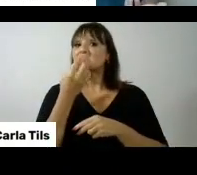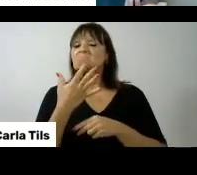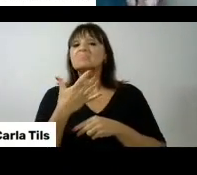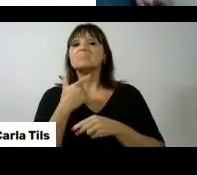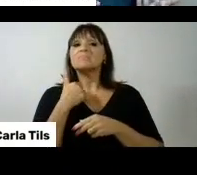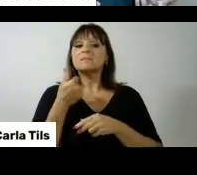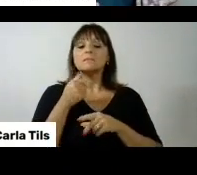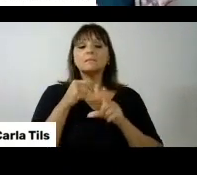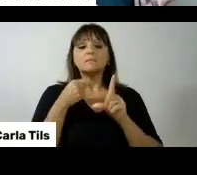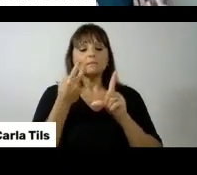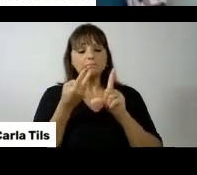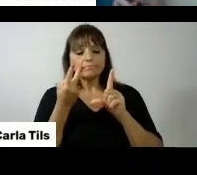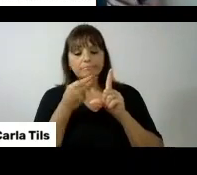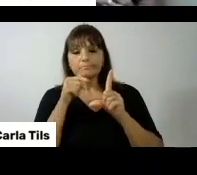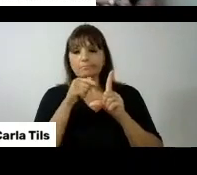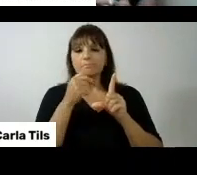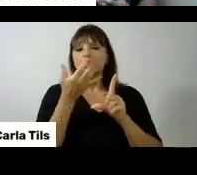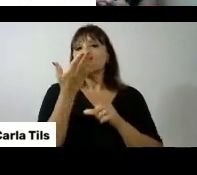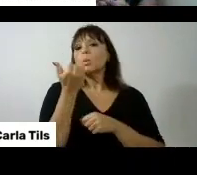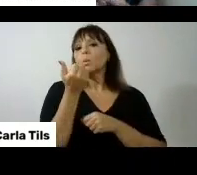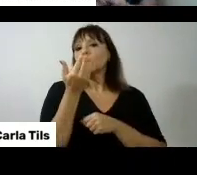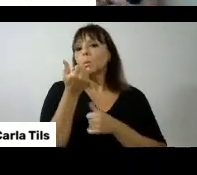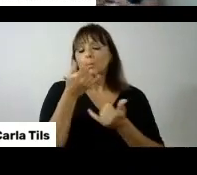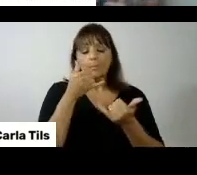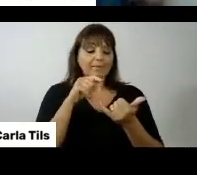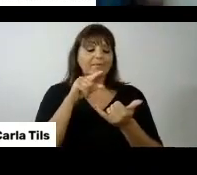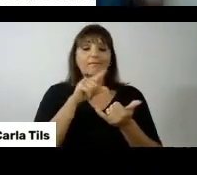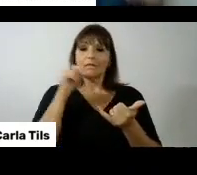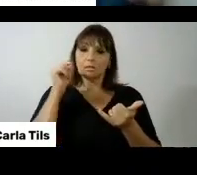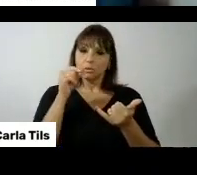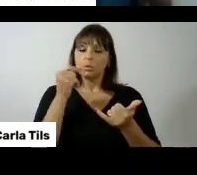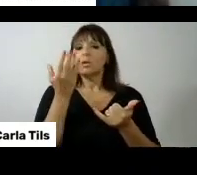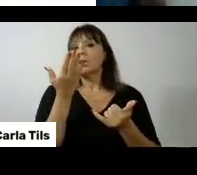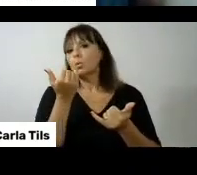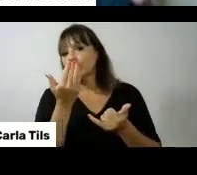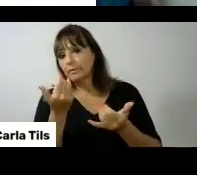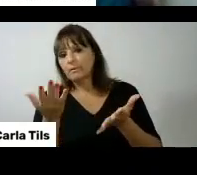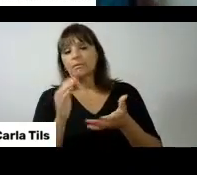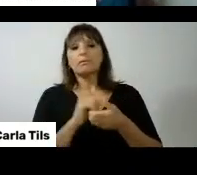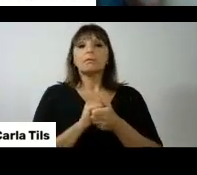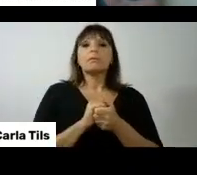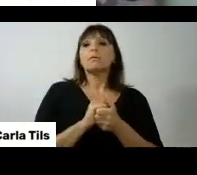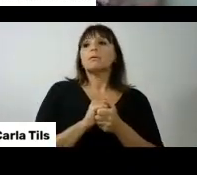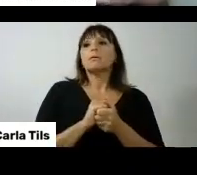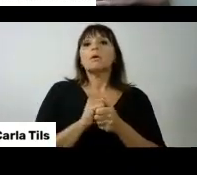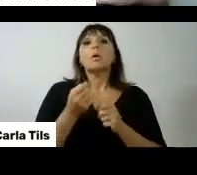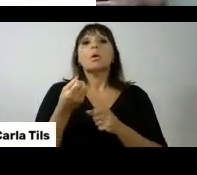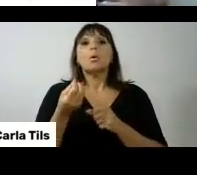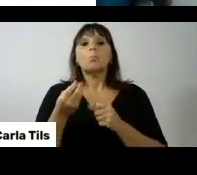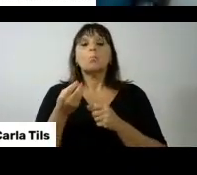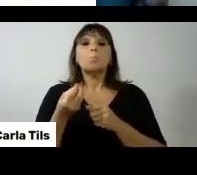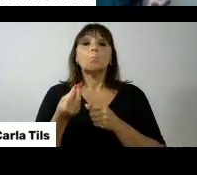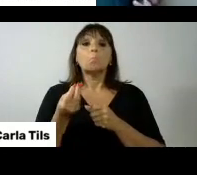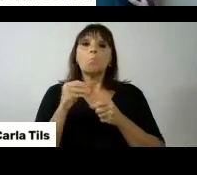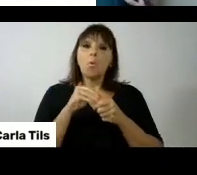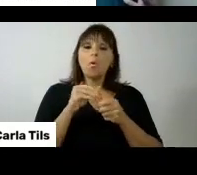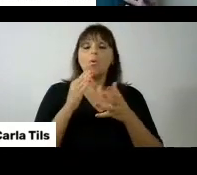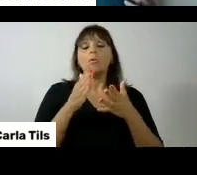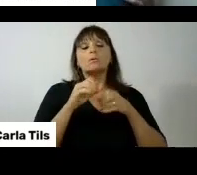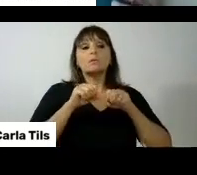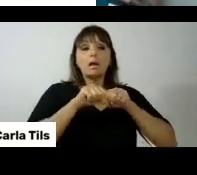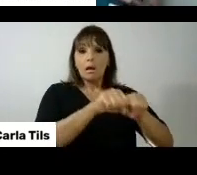comida que você quer, você seleciona aquela comida, você colocando aquela comida no carrinho, você começa a ir para uma segunda